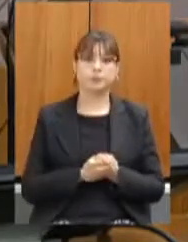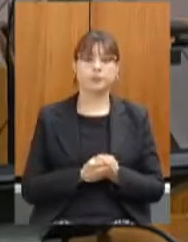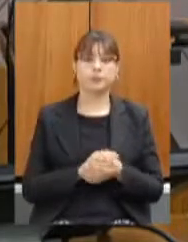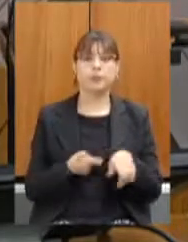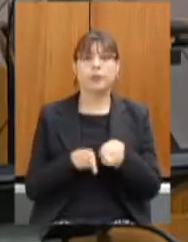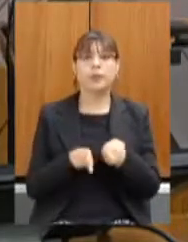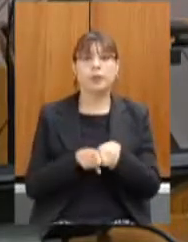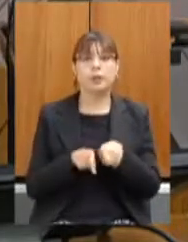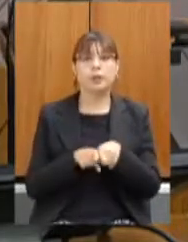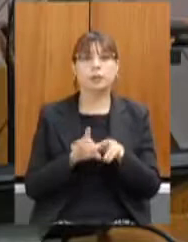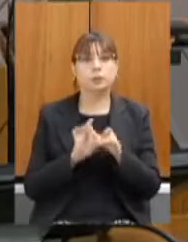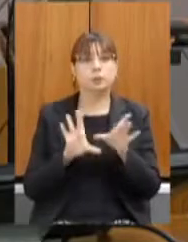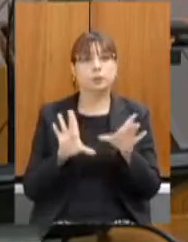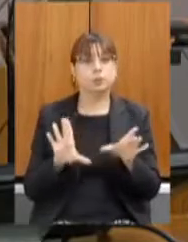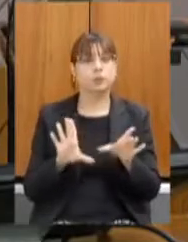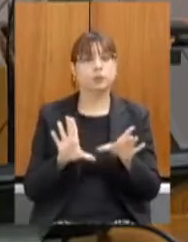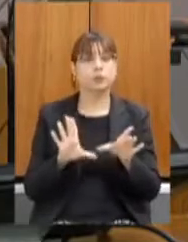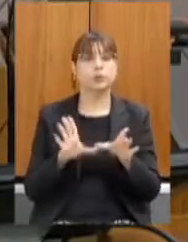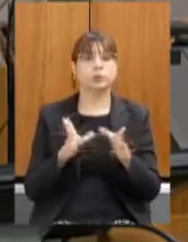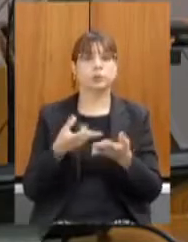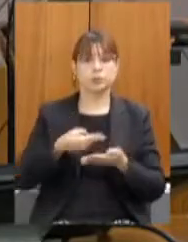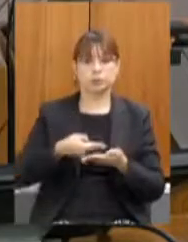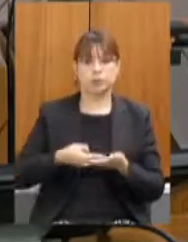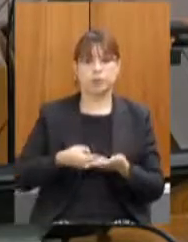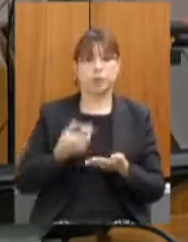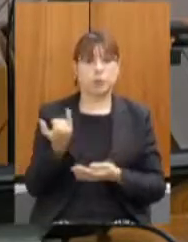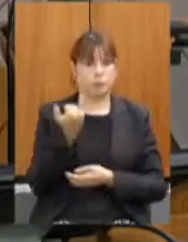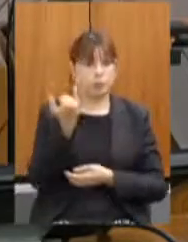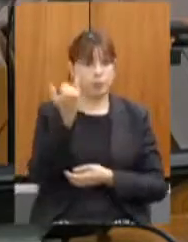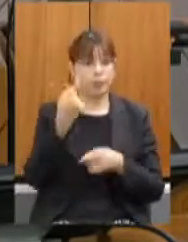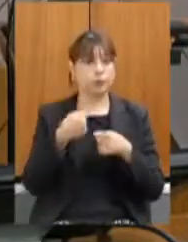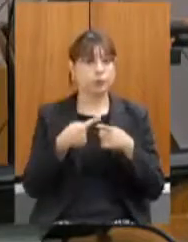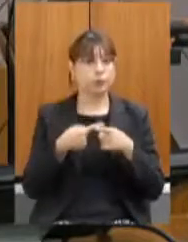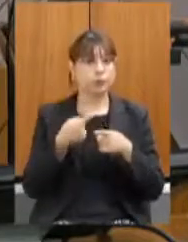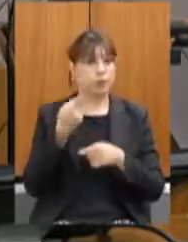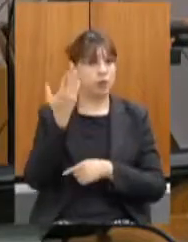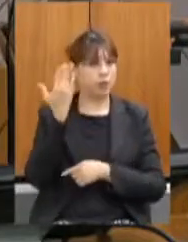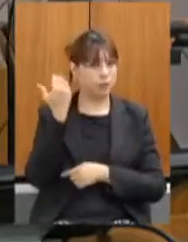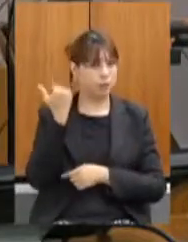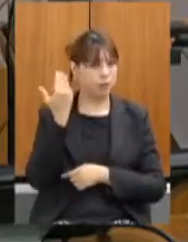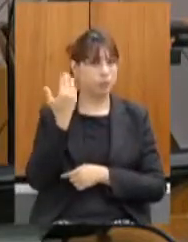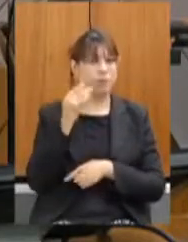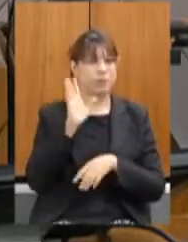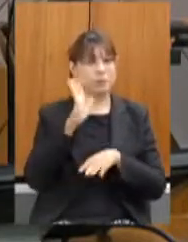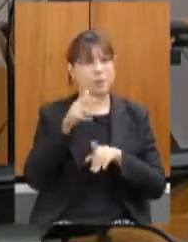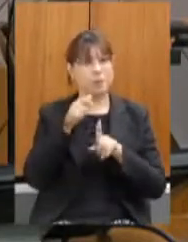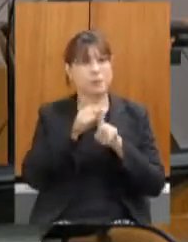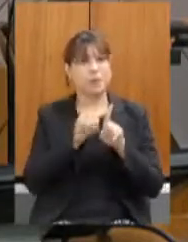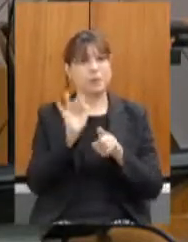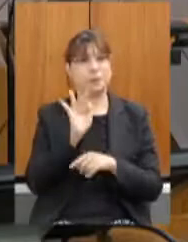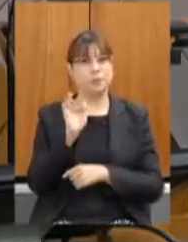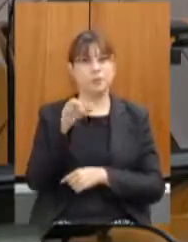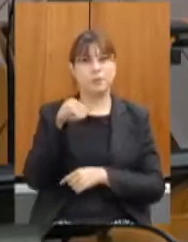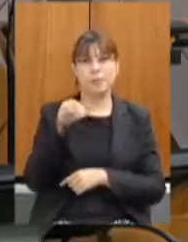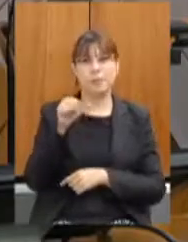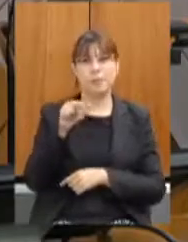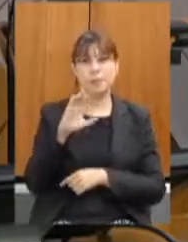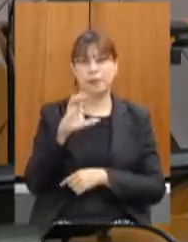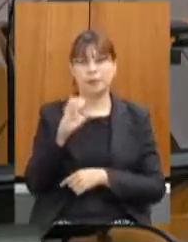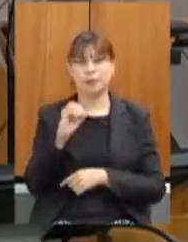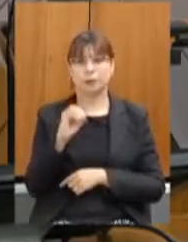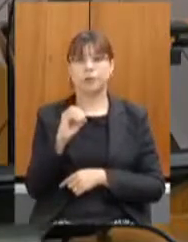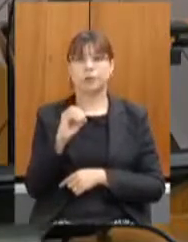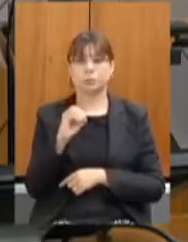disponibilização de leite isso é muito importante porque na época né a época em fevereiro e março a cirurgias eletivas